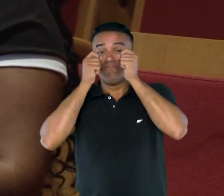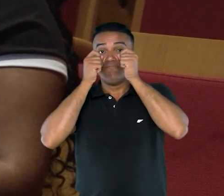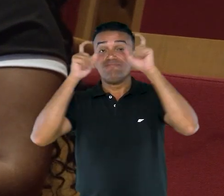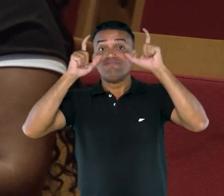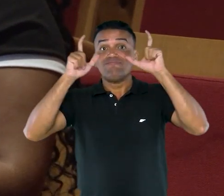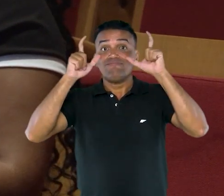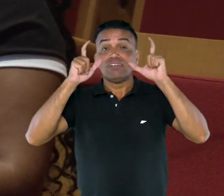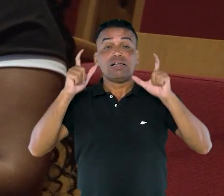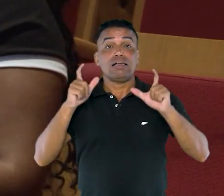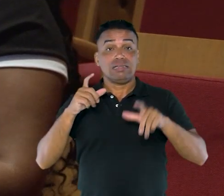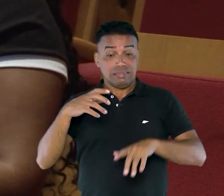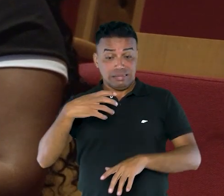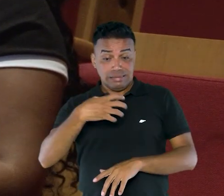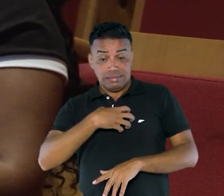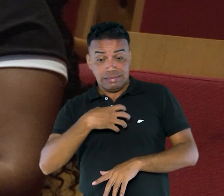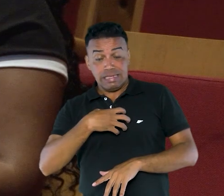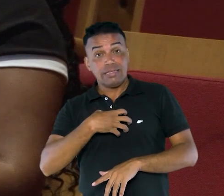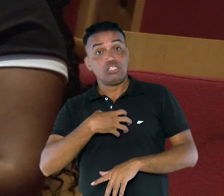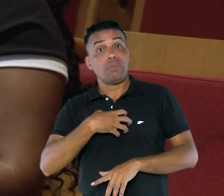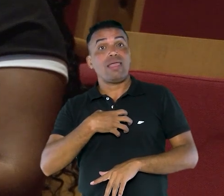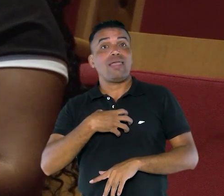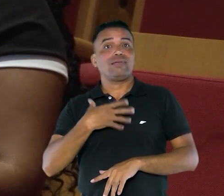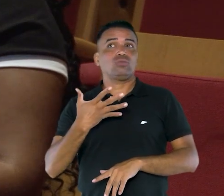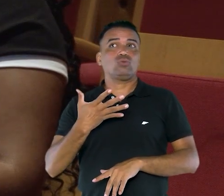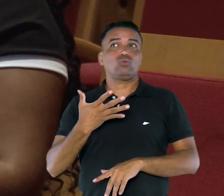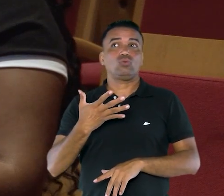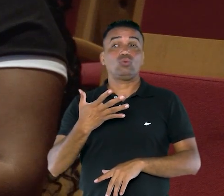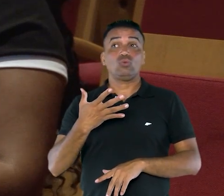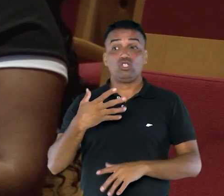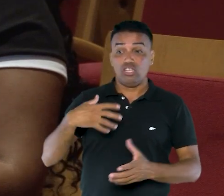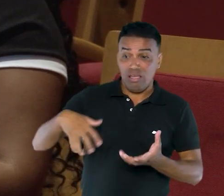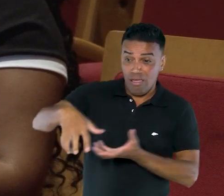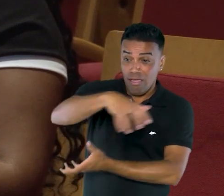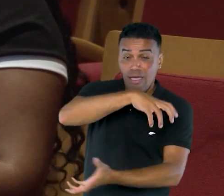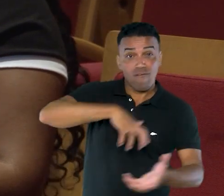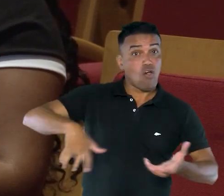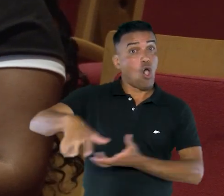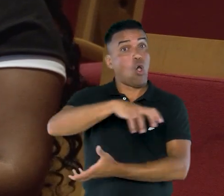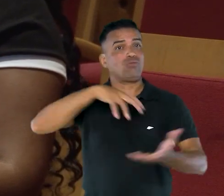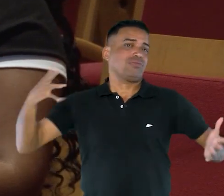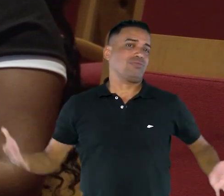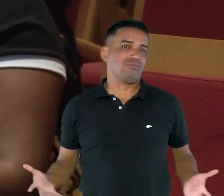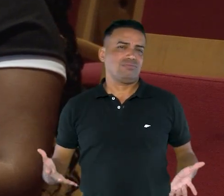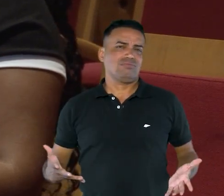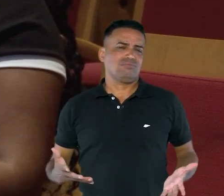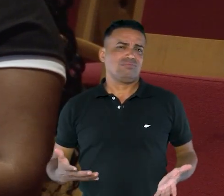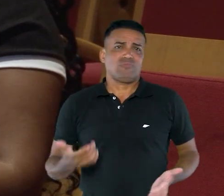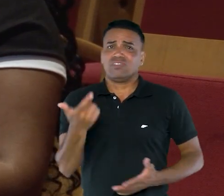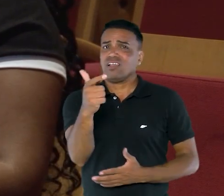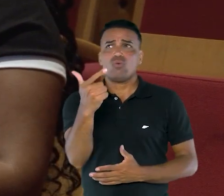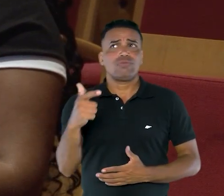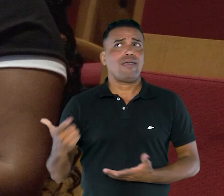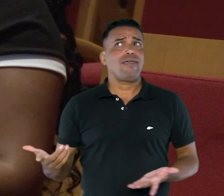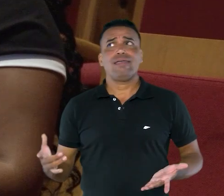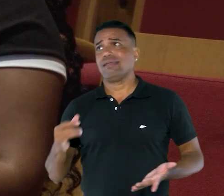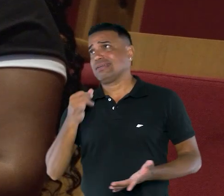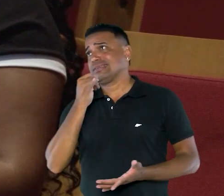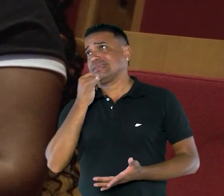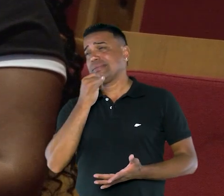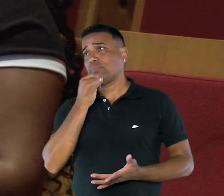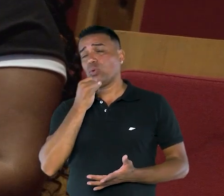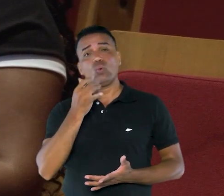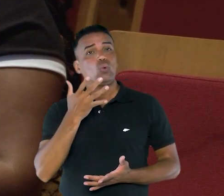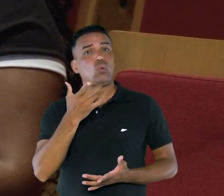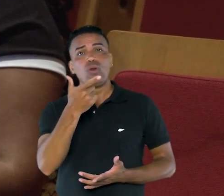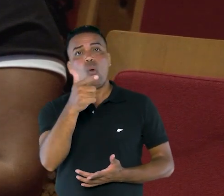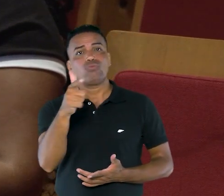desperta, né, esse sentimento de revolta mesmo, porque, como a Maria falou, não tem mais.